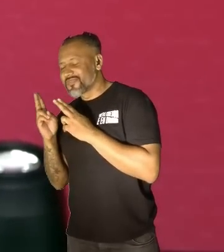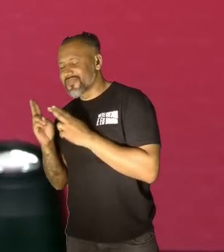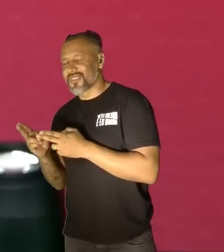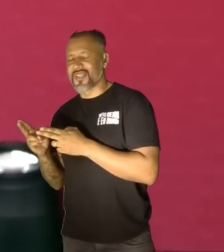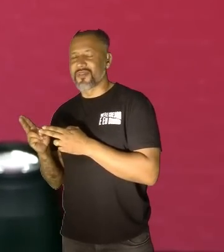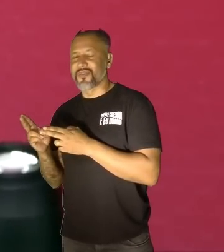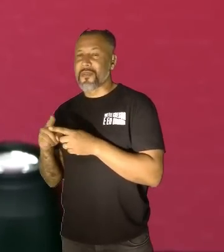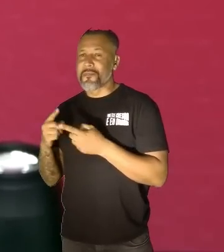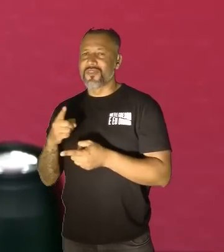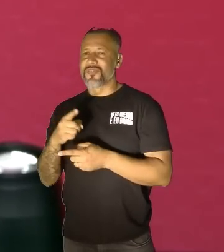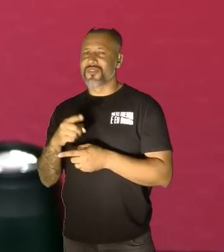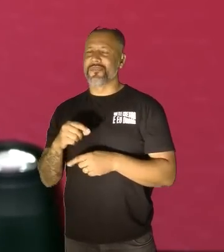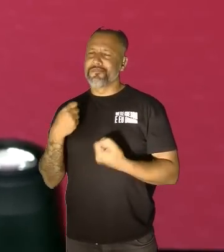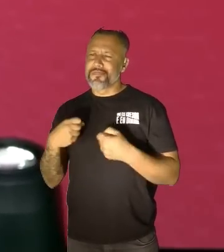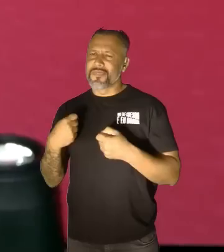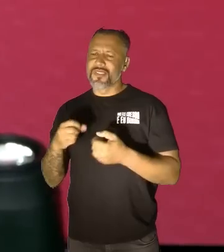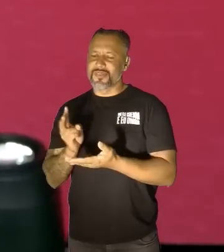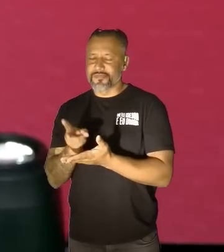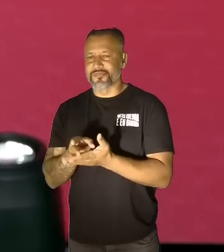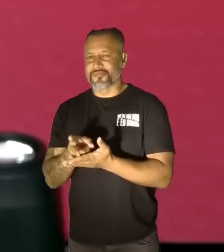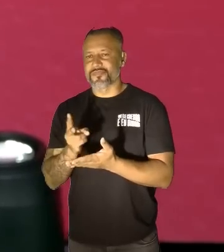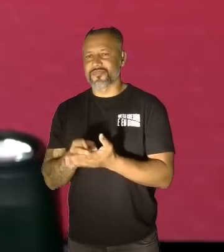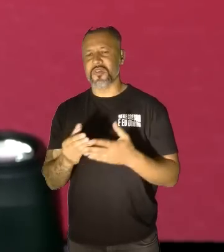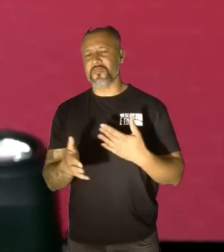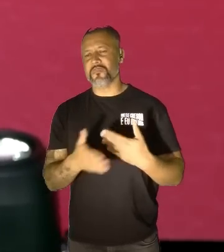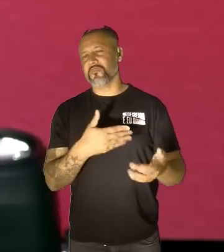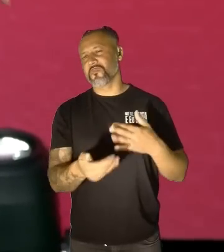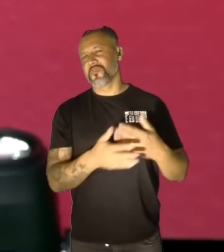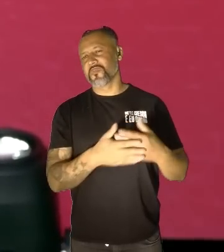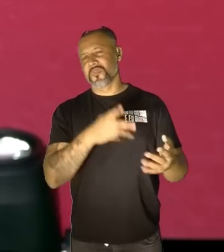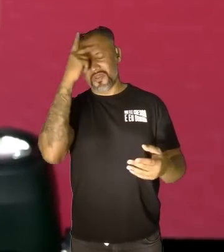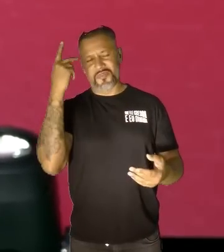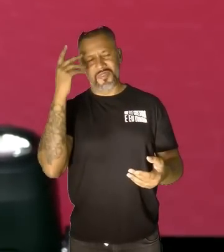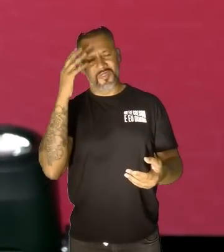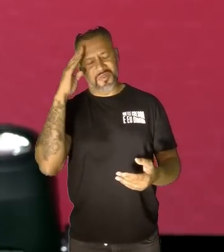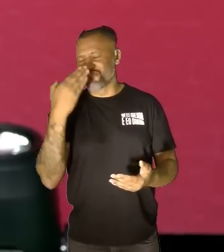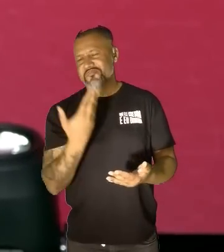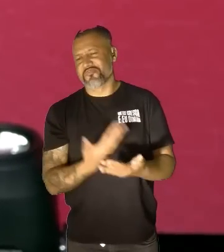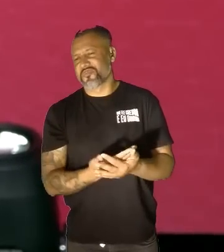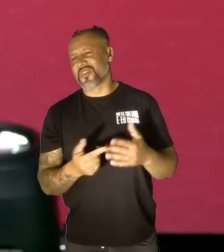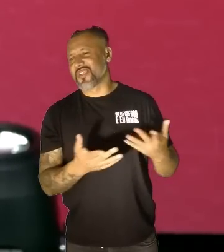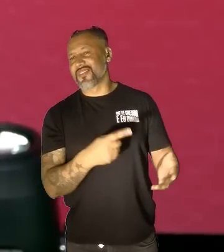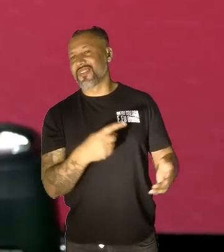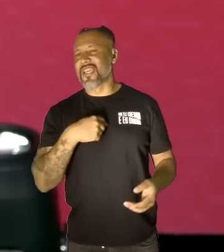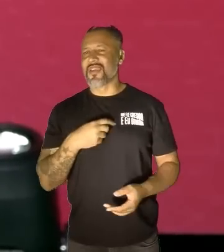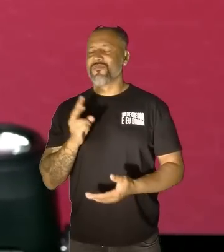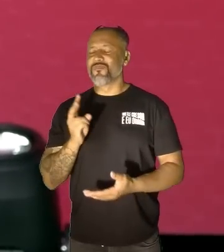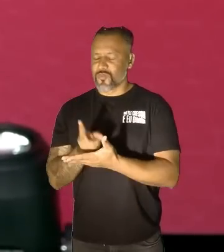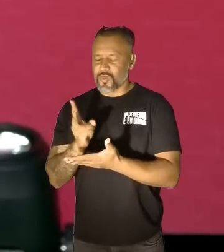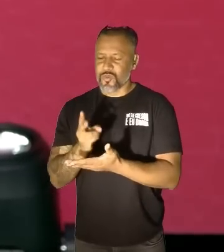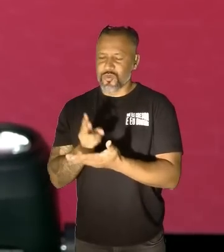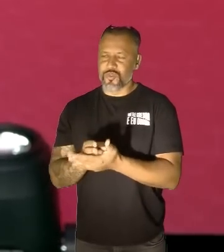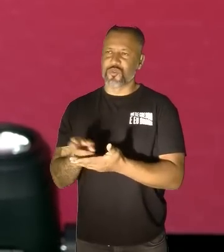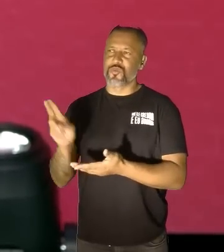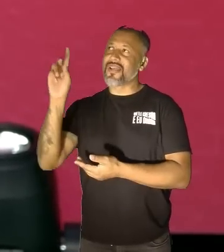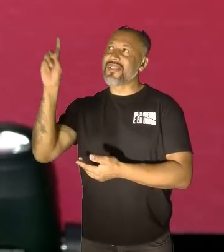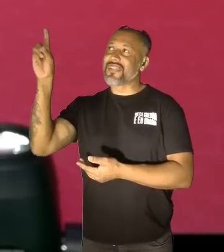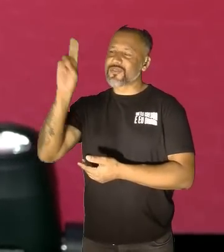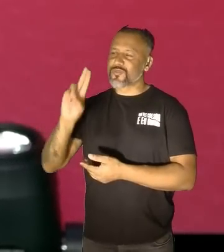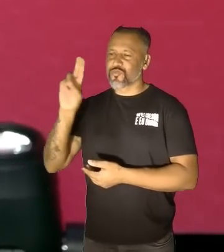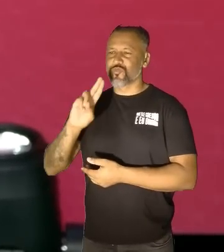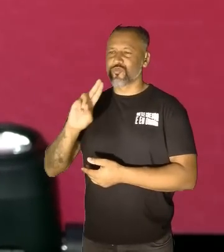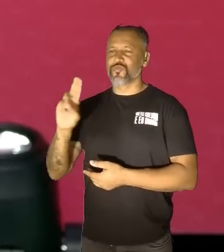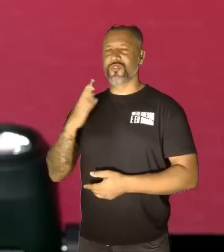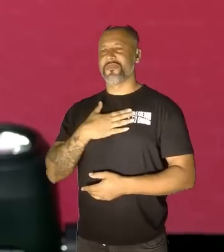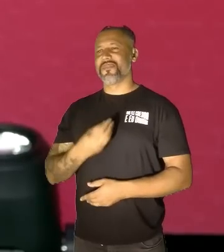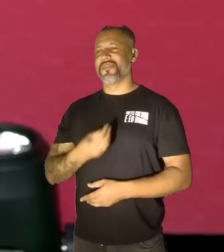o problema das pessoas que não creem, problema do sistema que falhou, eu vou continuar a ser usado por Deus, eu vou continuar sendo bênção na mão de